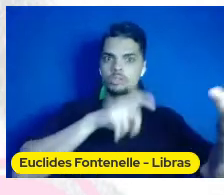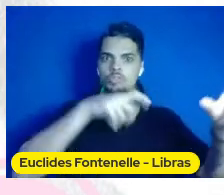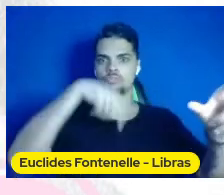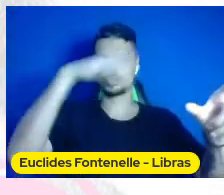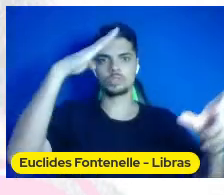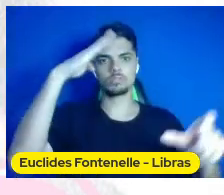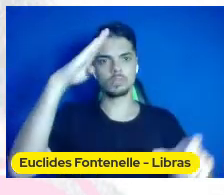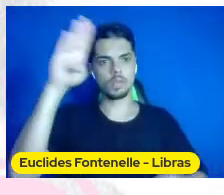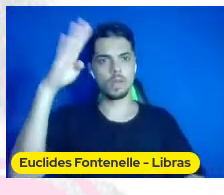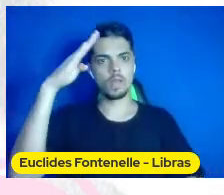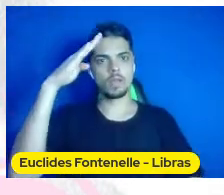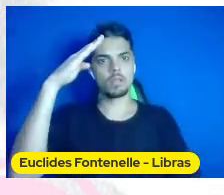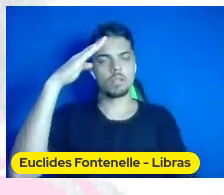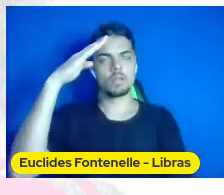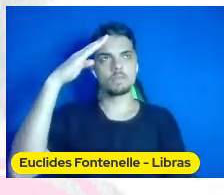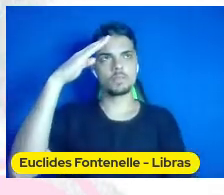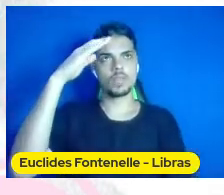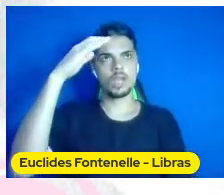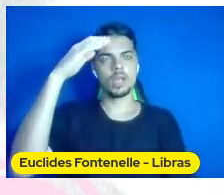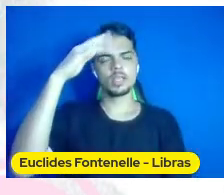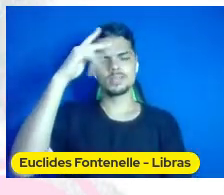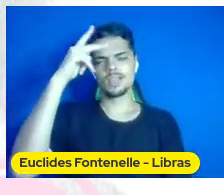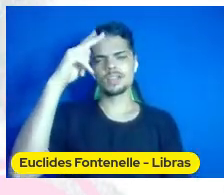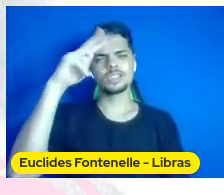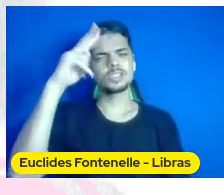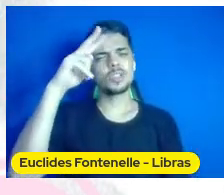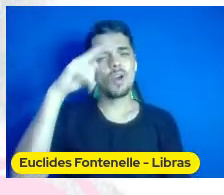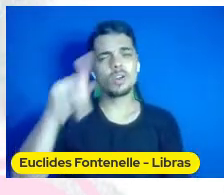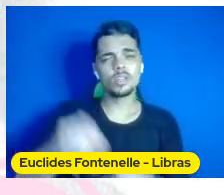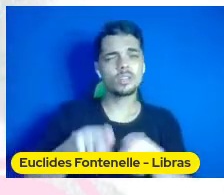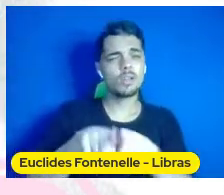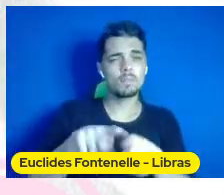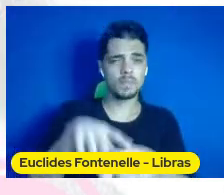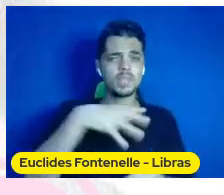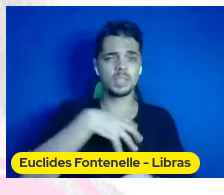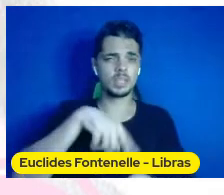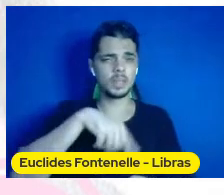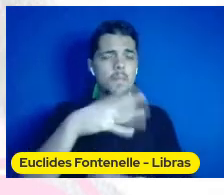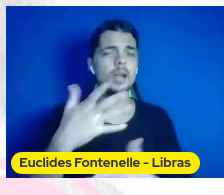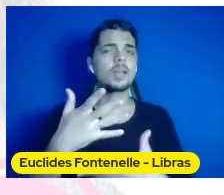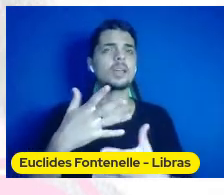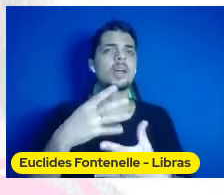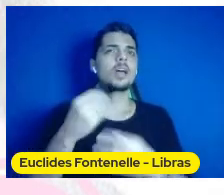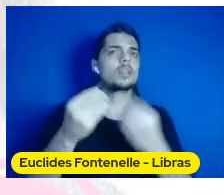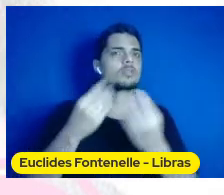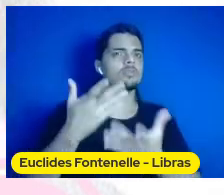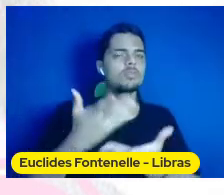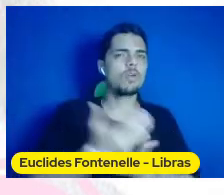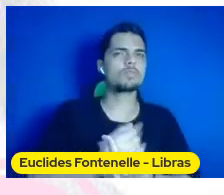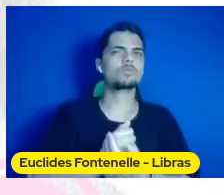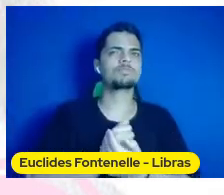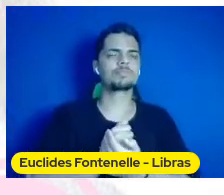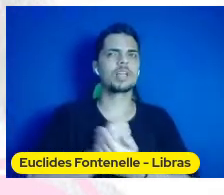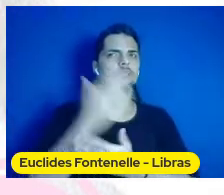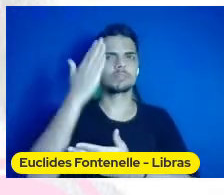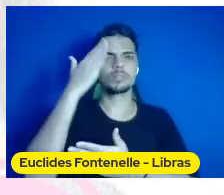né? Já que não foi... Eu não costumo olhar